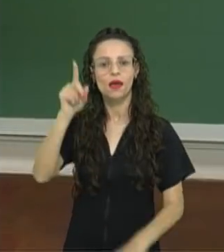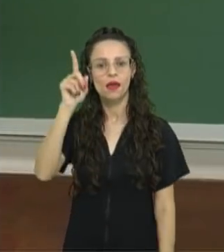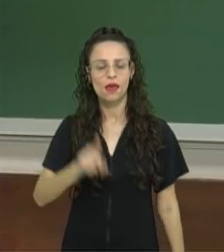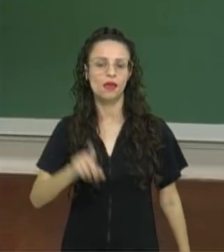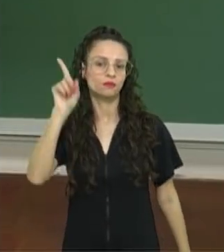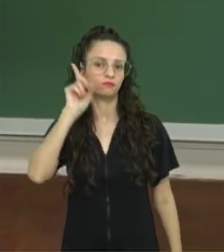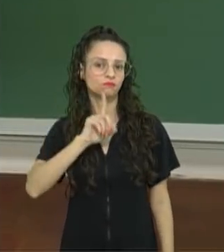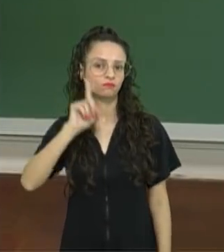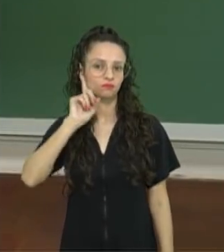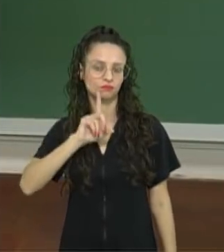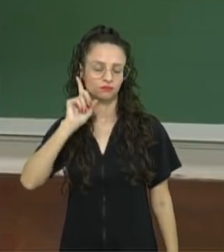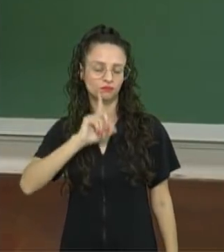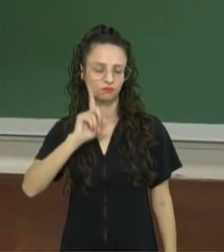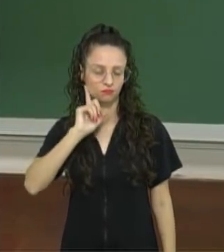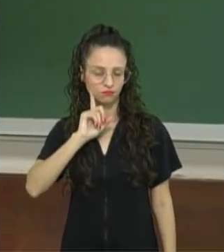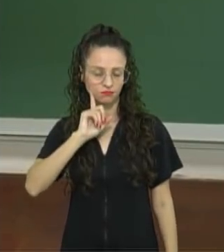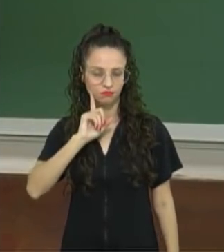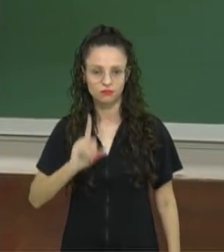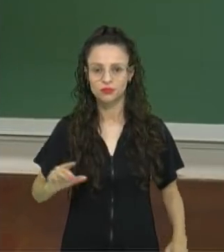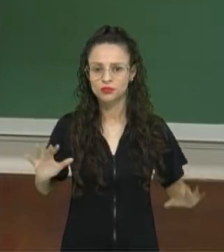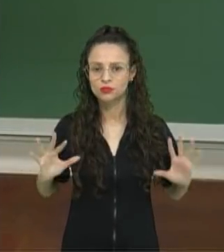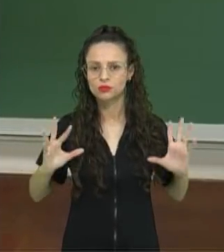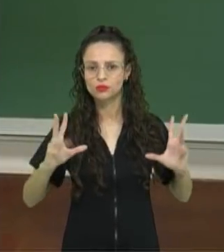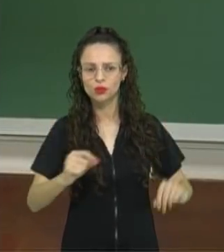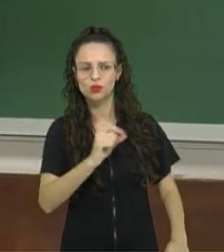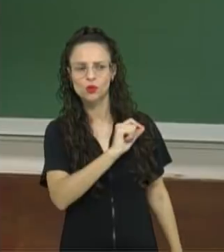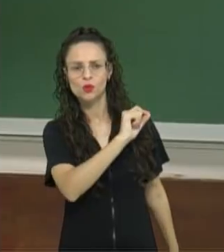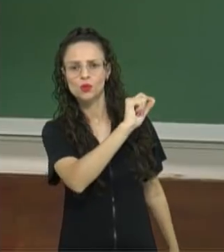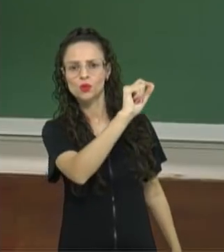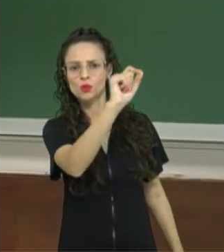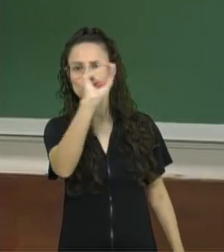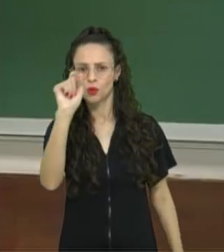os Estados Unidos. Se todos os outros